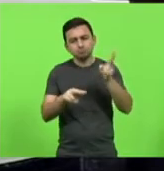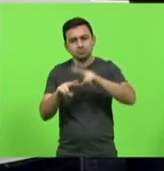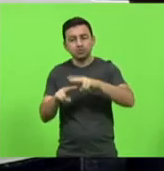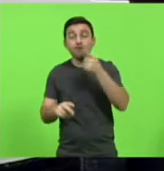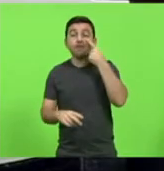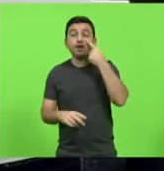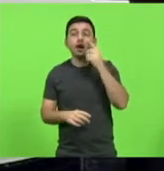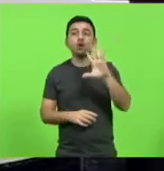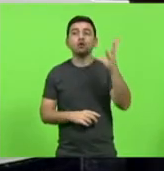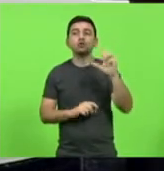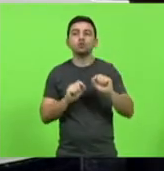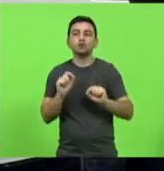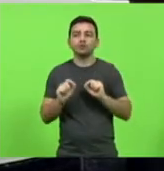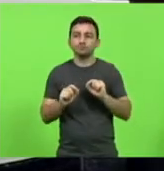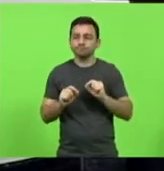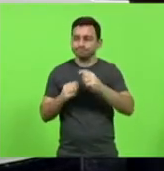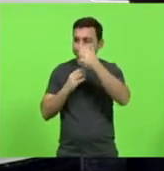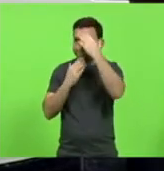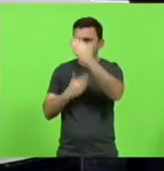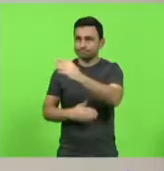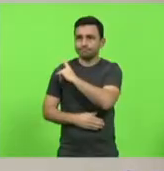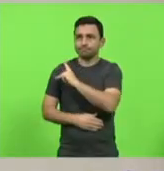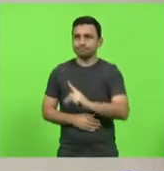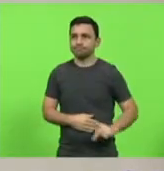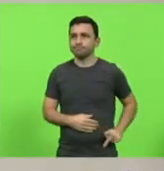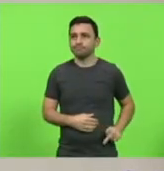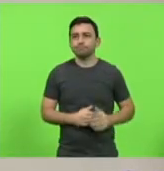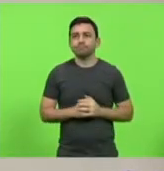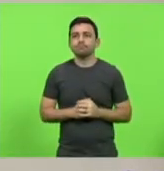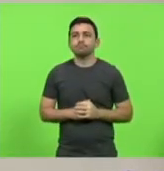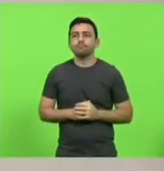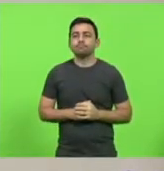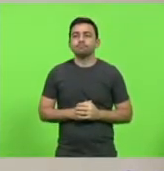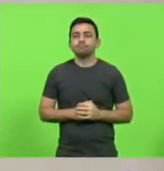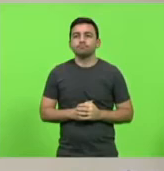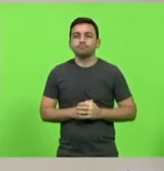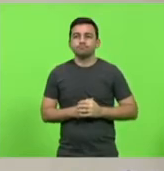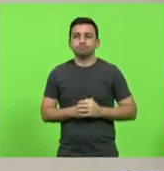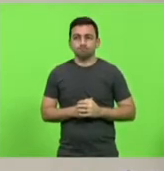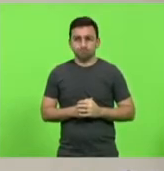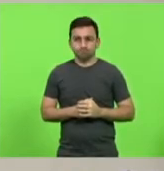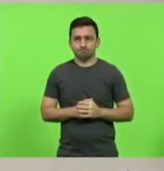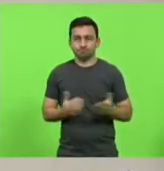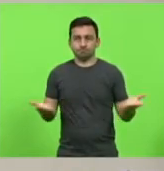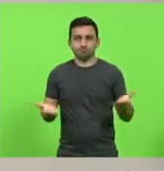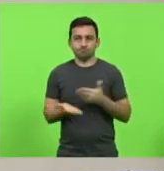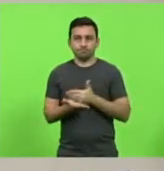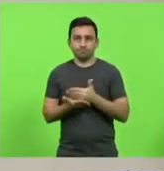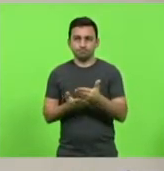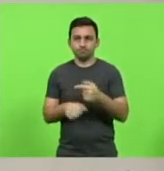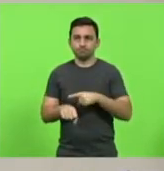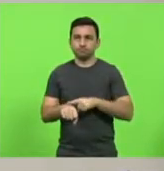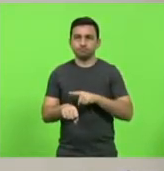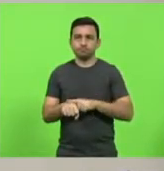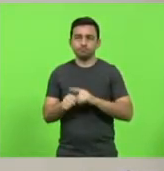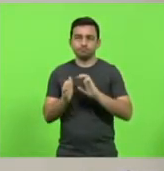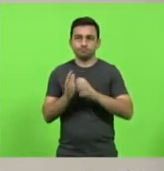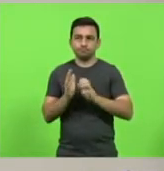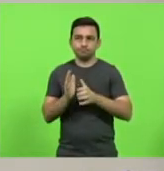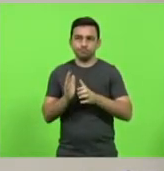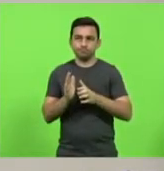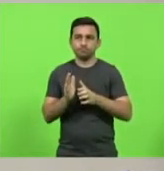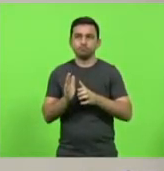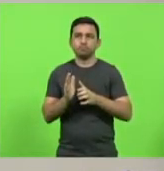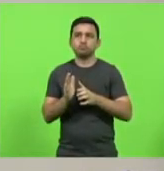acontece. Obrigado, presidente. Obrigado, deputado Maurício Cudillac, que traremos agora em horário destinado aos partidos políticos. O